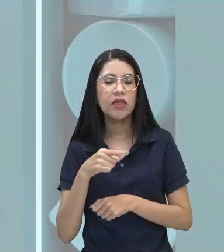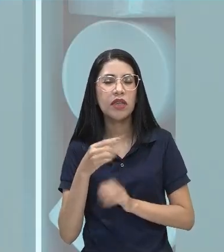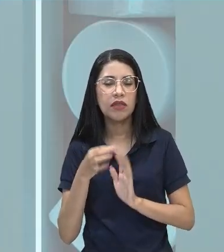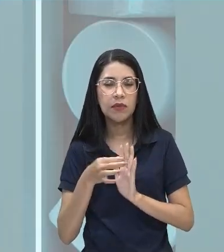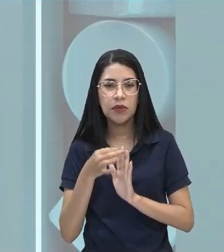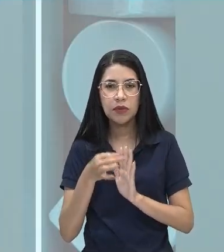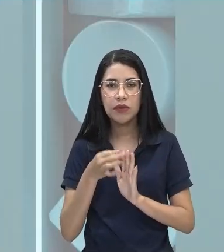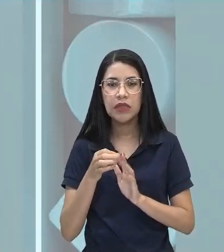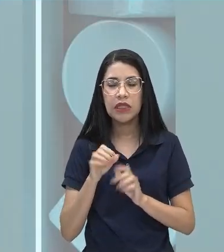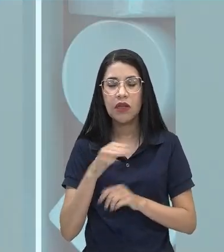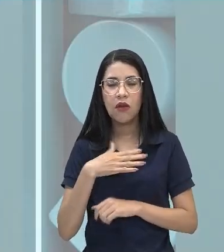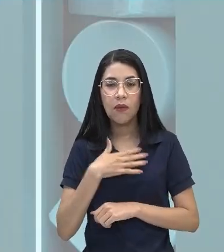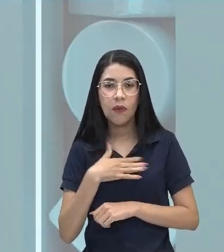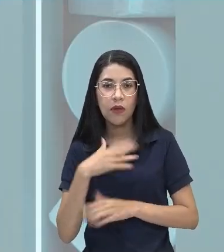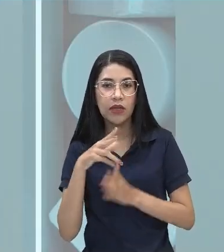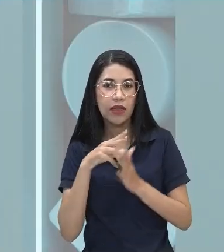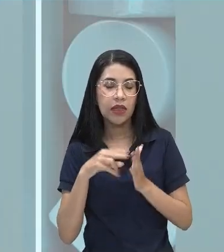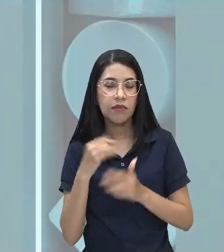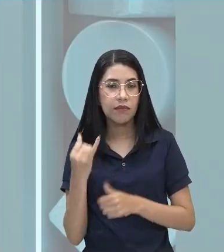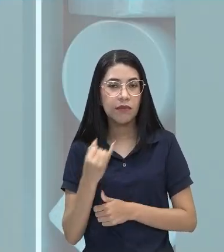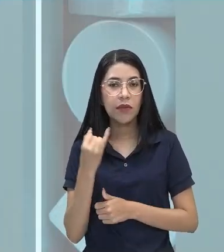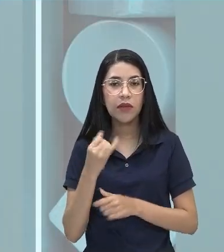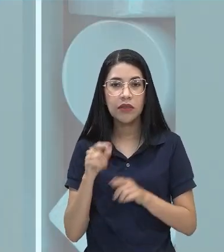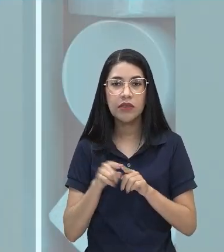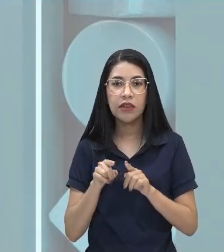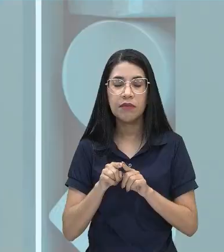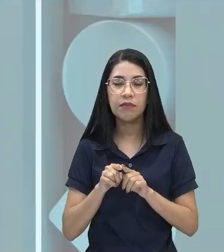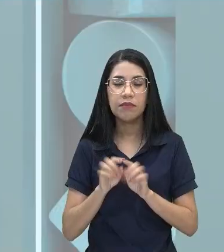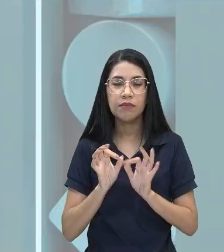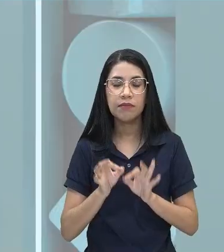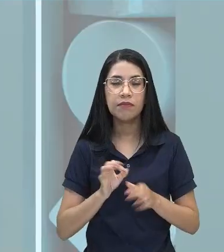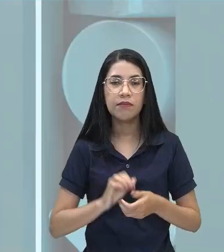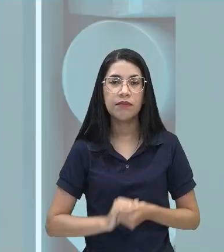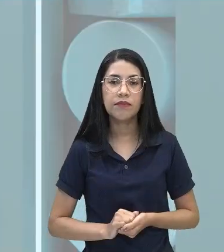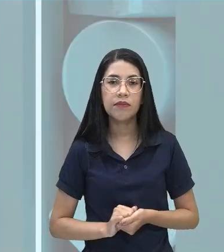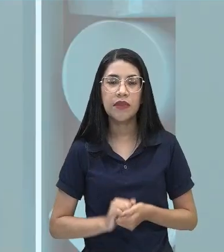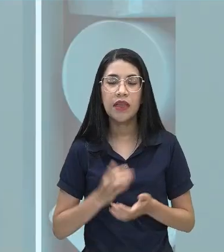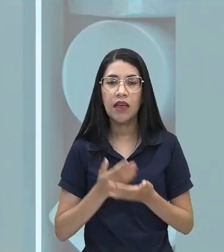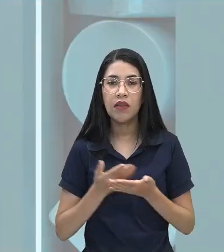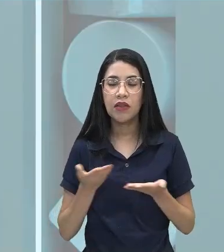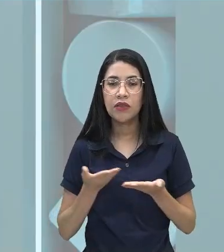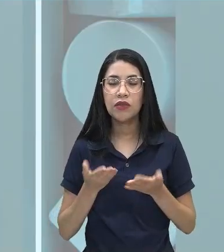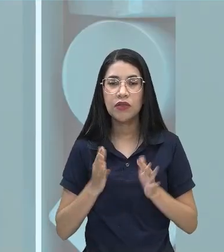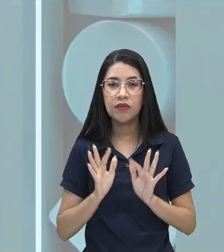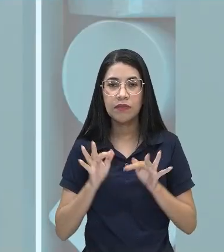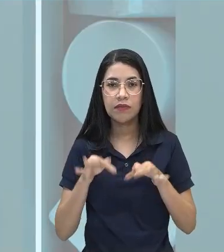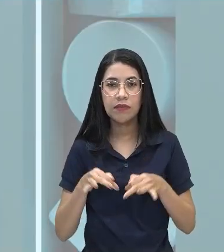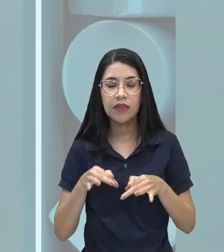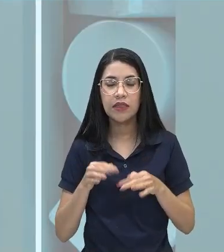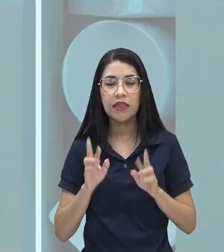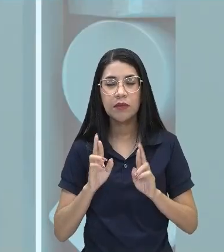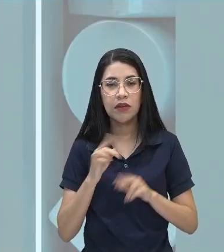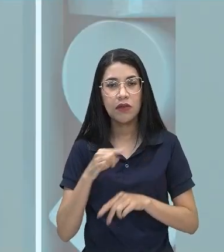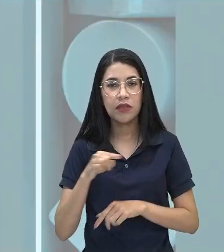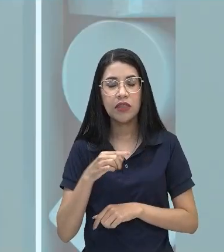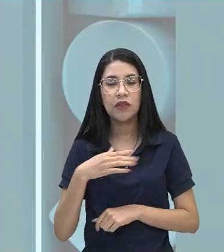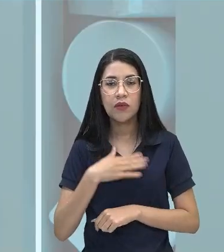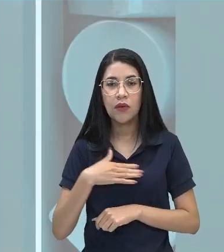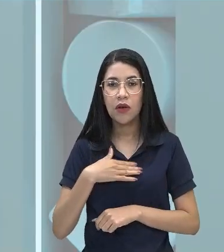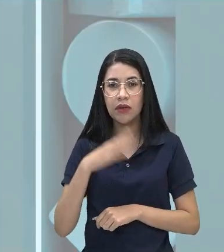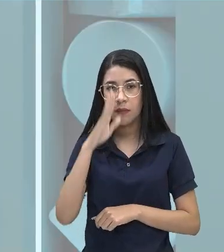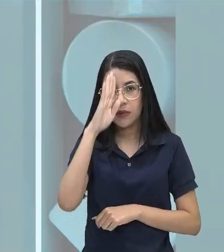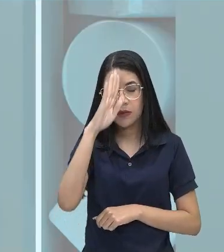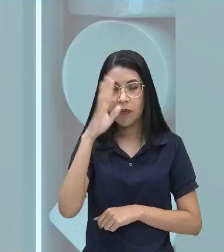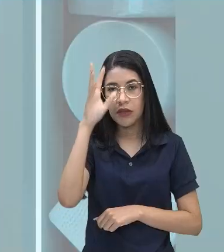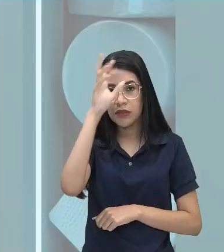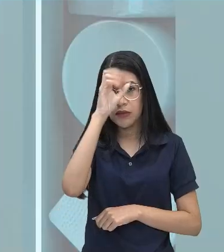de ler, e a leitura faz toda a diferença nas nossas vidas. Essa foi a nossa aula. Espero que vocês tenham gostado,